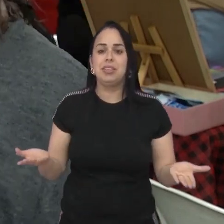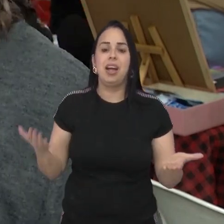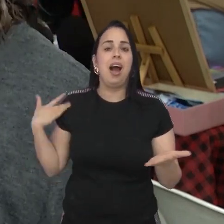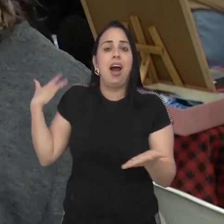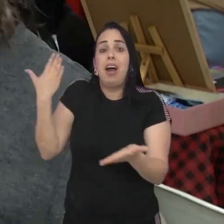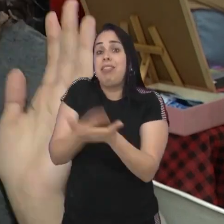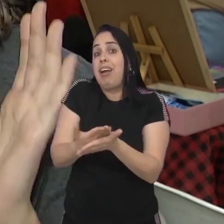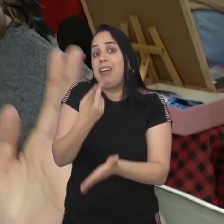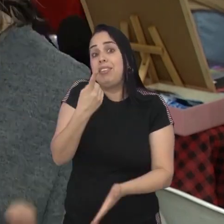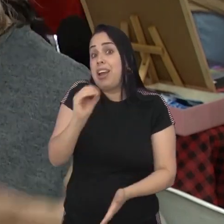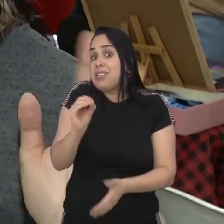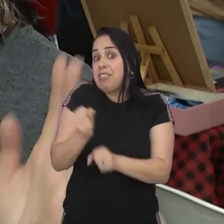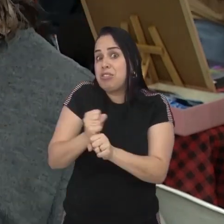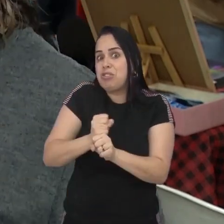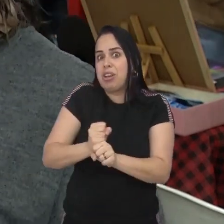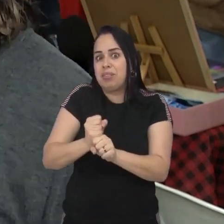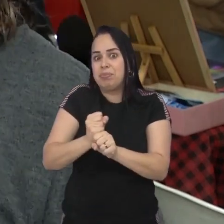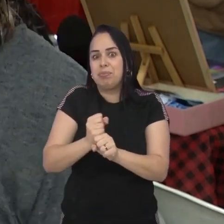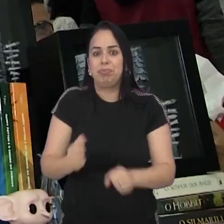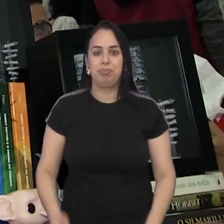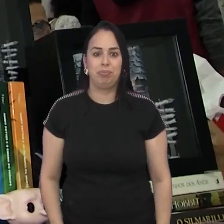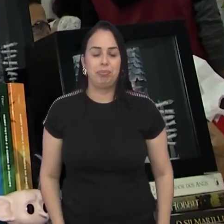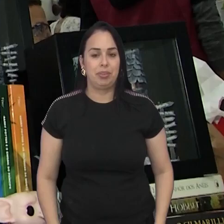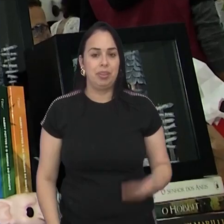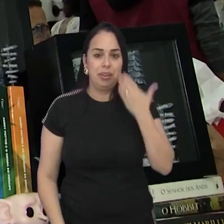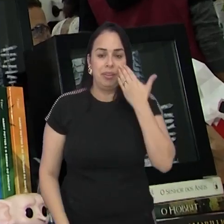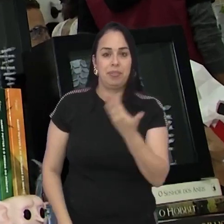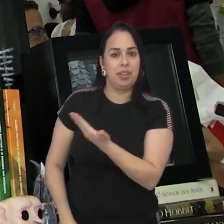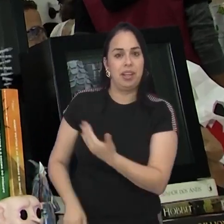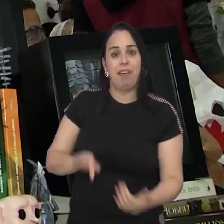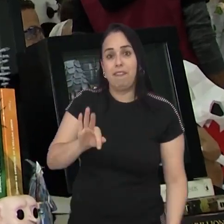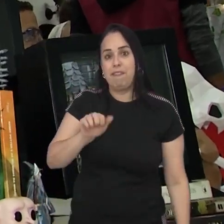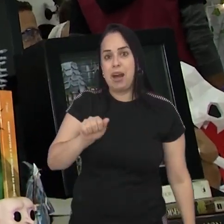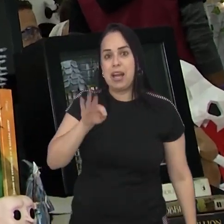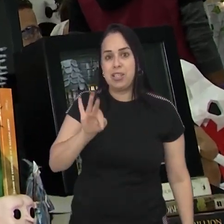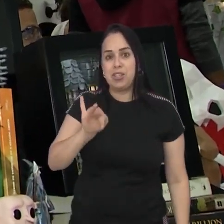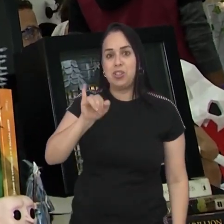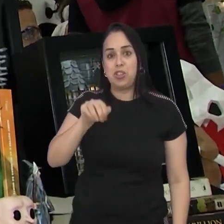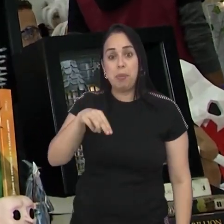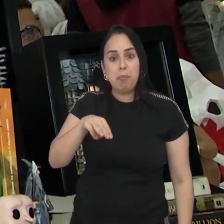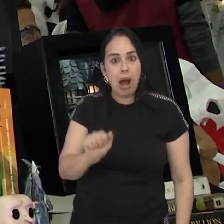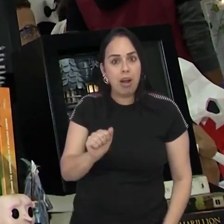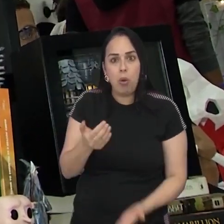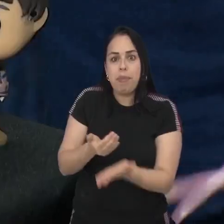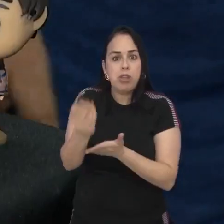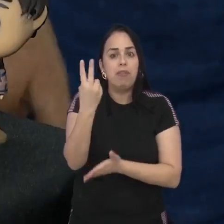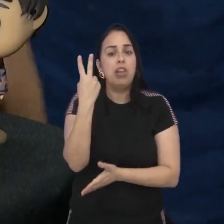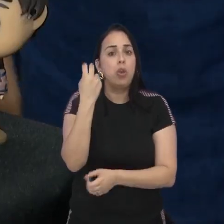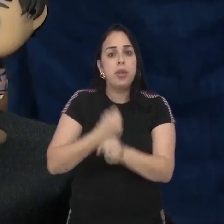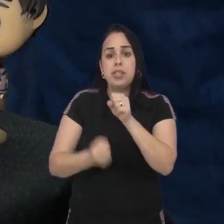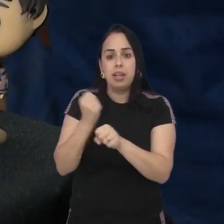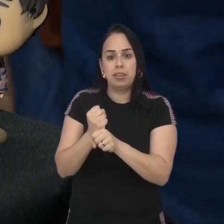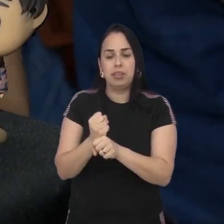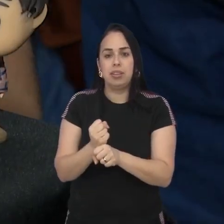E aí estamos há 10 anos fazendo isso. Já a Fátima começou no ramo há 2 anos.